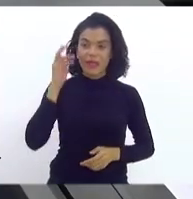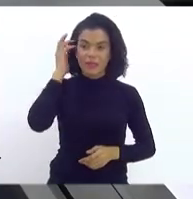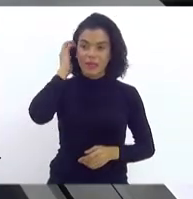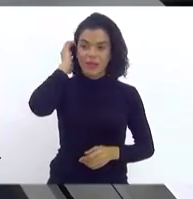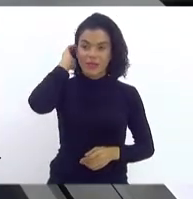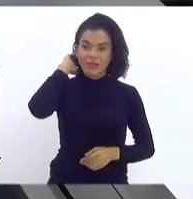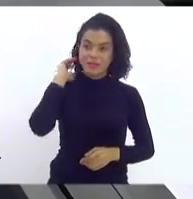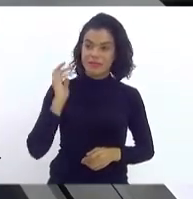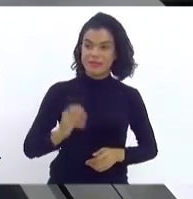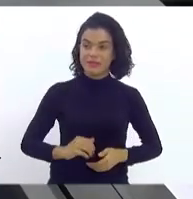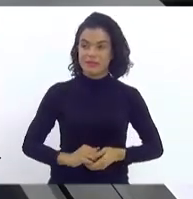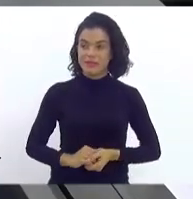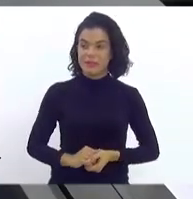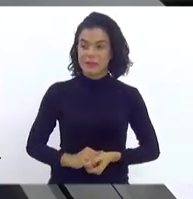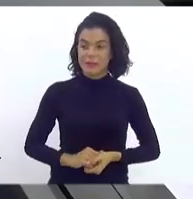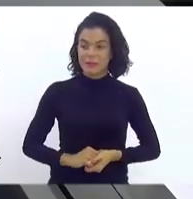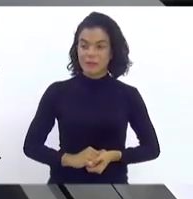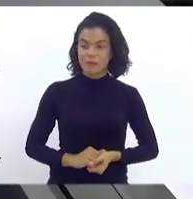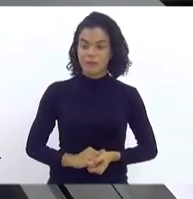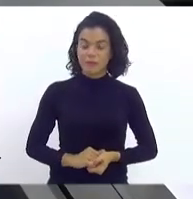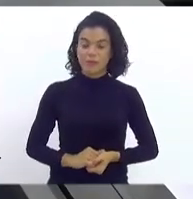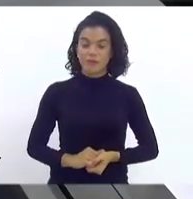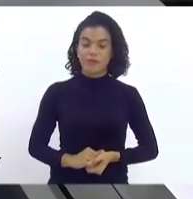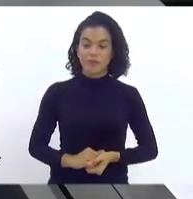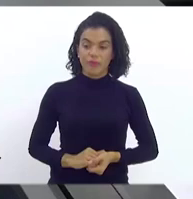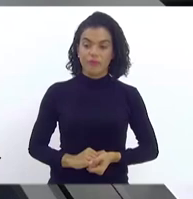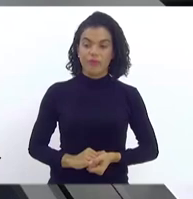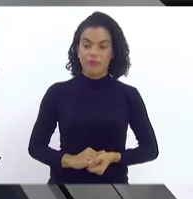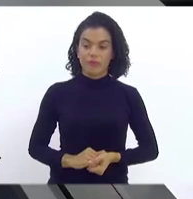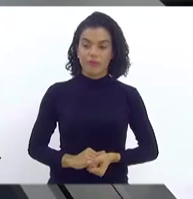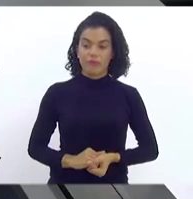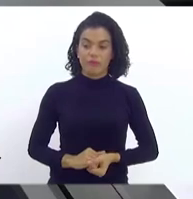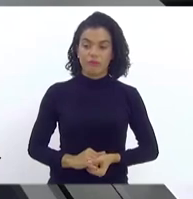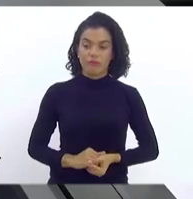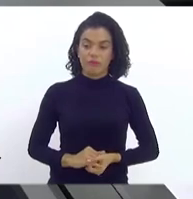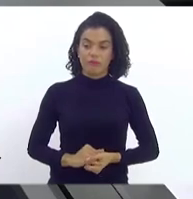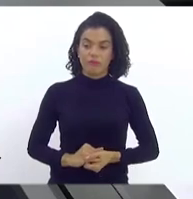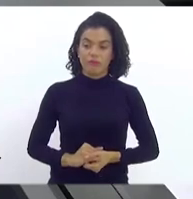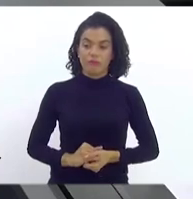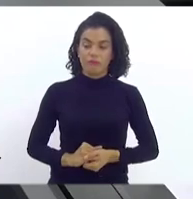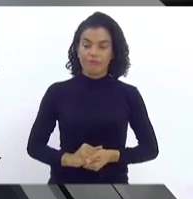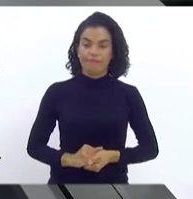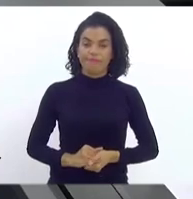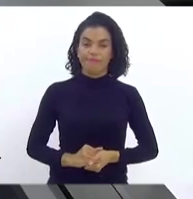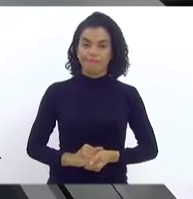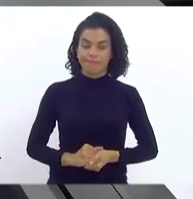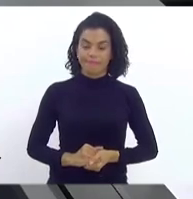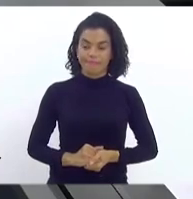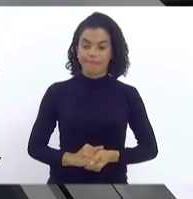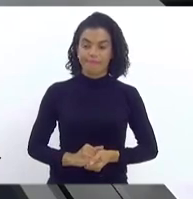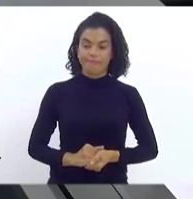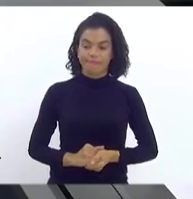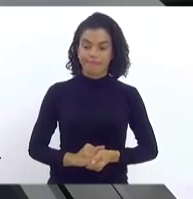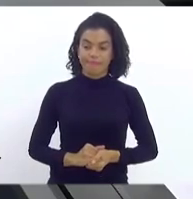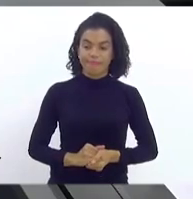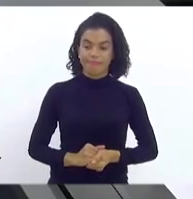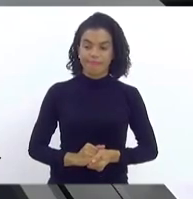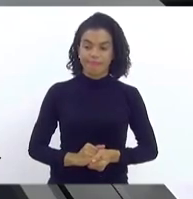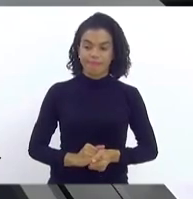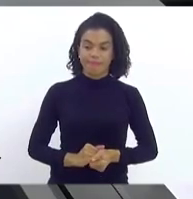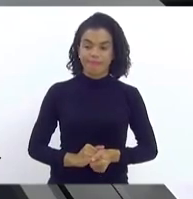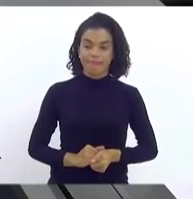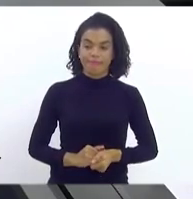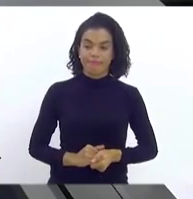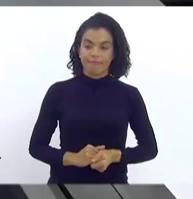Talvez botar ali, não. Talvez puxar e botar aquele projetor mais ali, não sei, mas aí fica difícil para os deputados. O projetor está